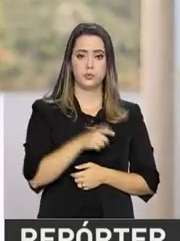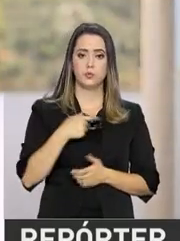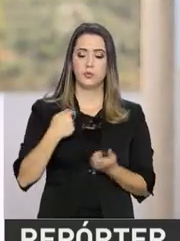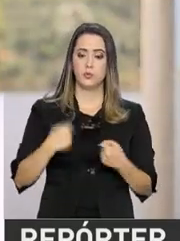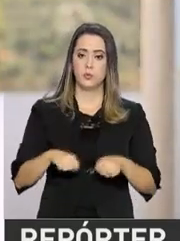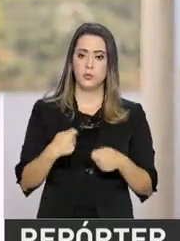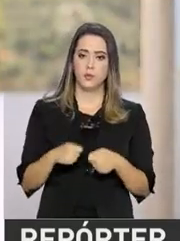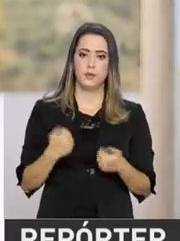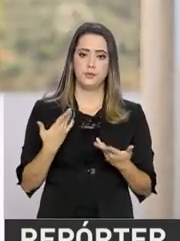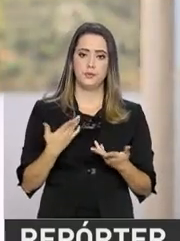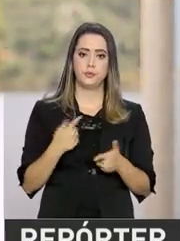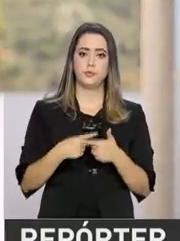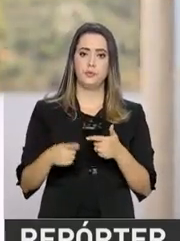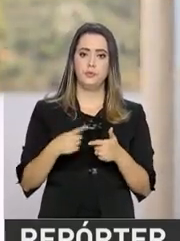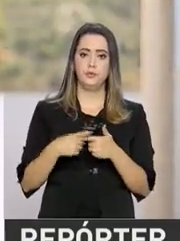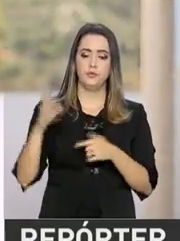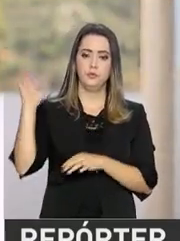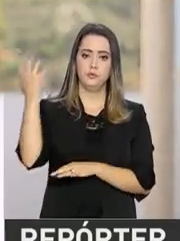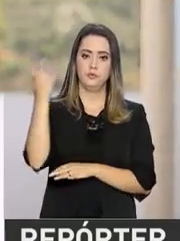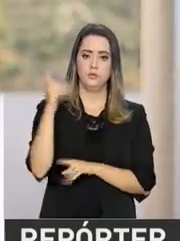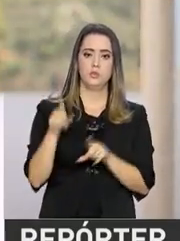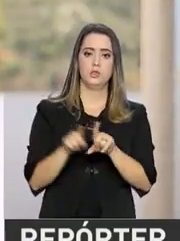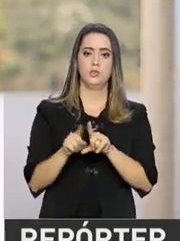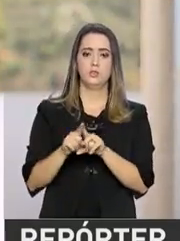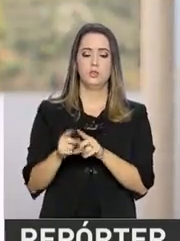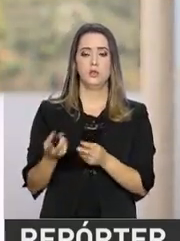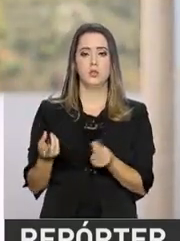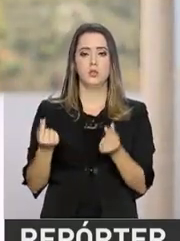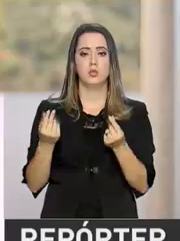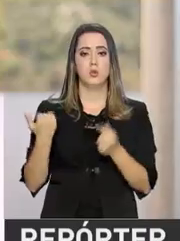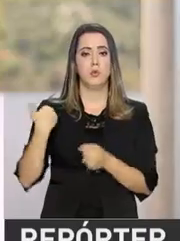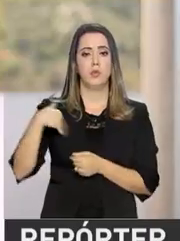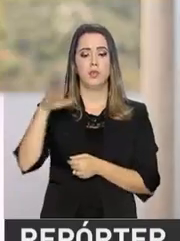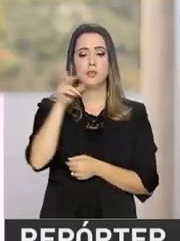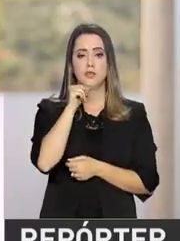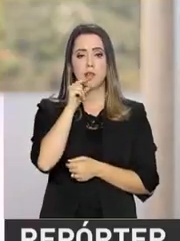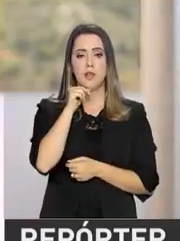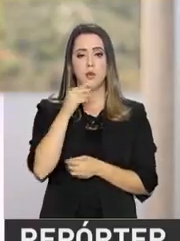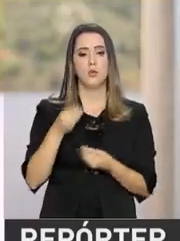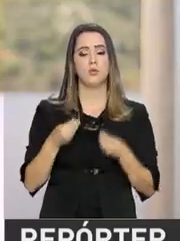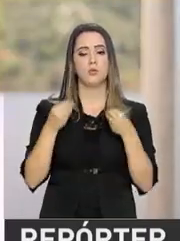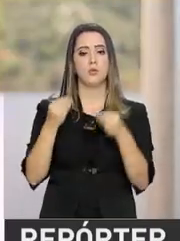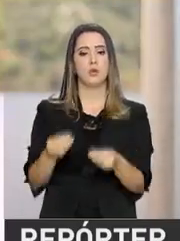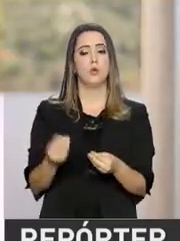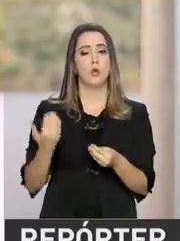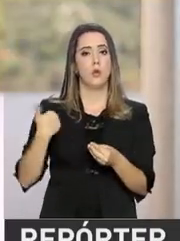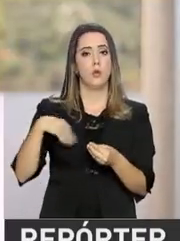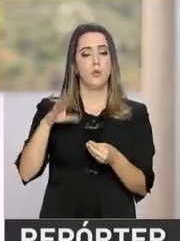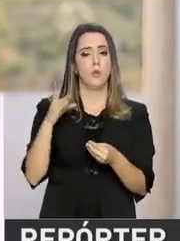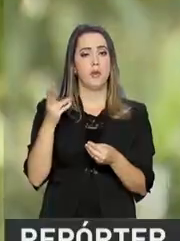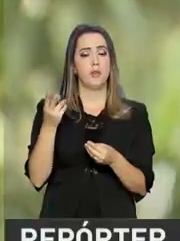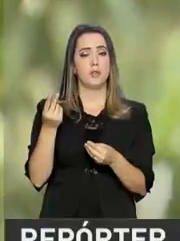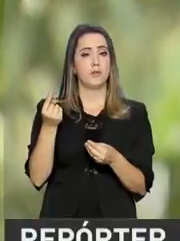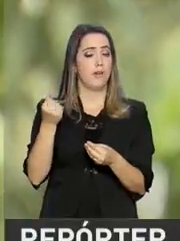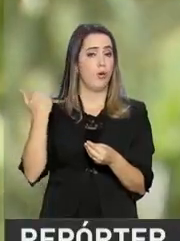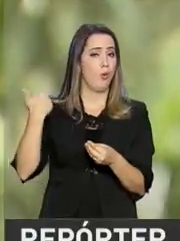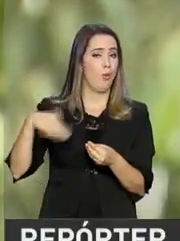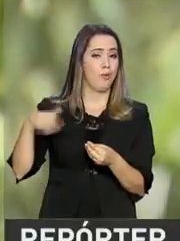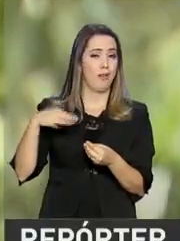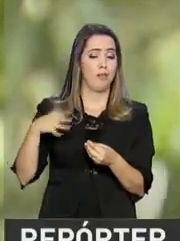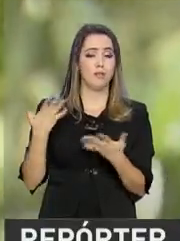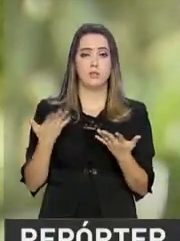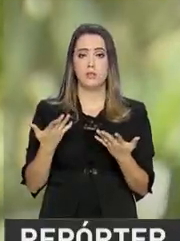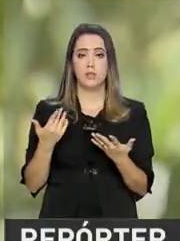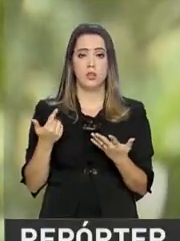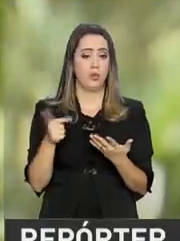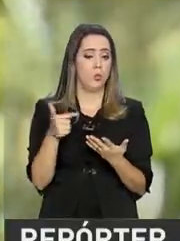de questão ambiental tem um técnico ou financeiro quanto mais agüenta mais curto vai ter não necessariamente vai ter uma produção sem água não tem